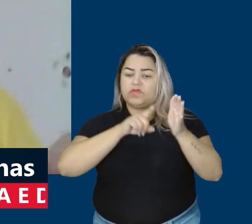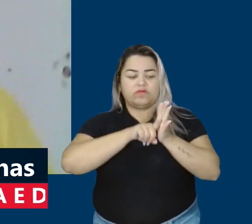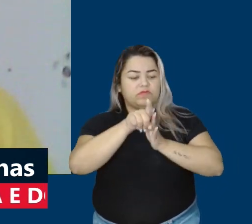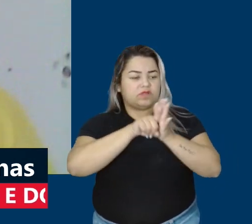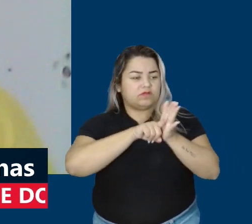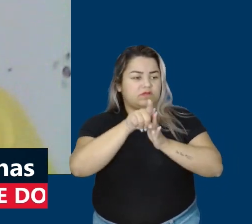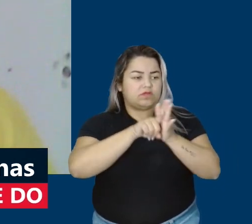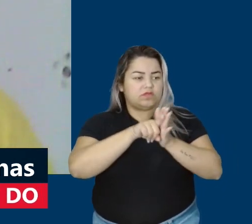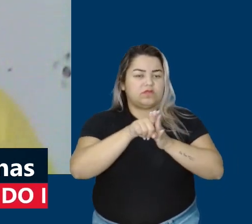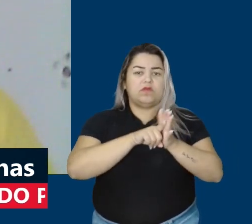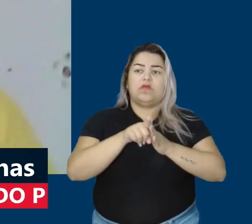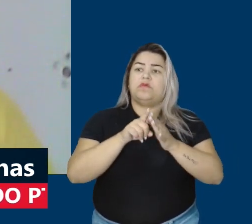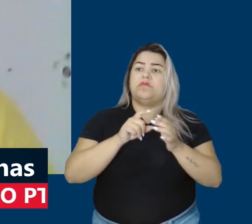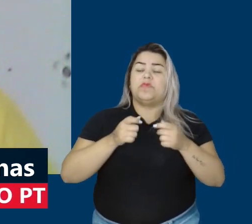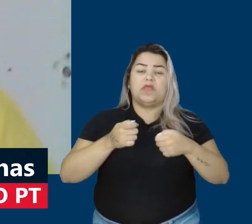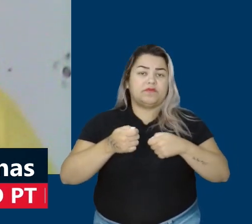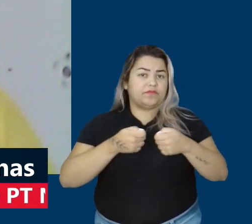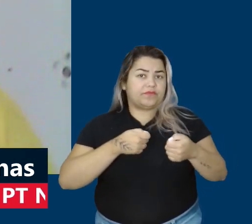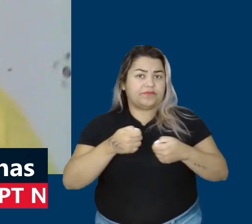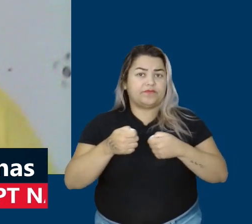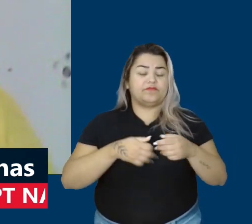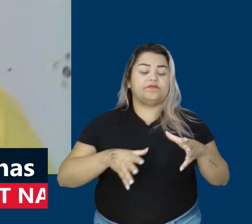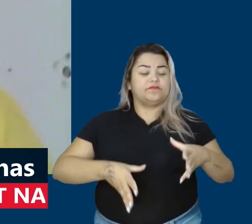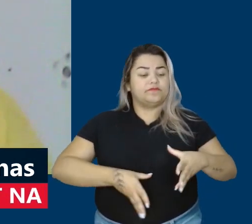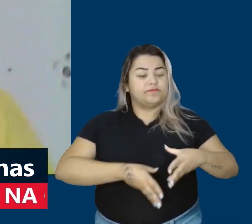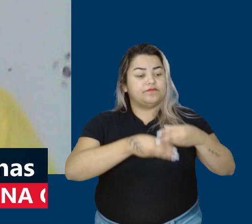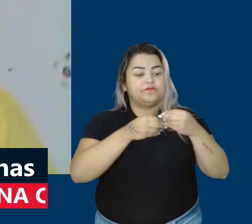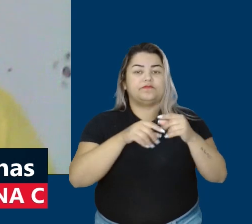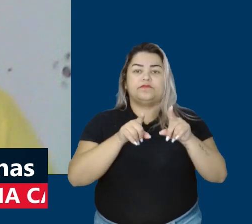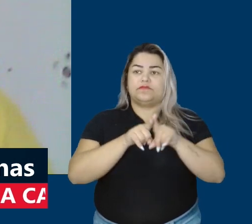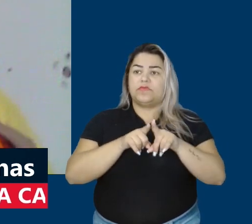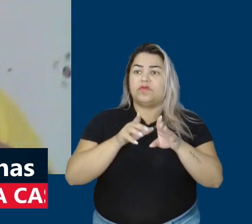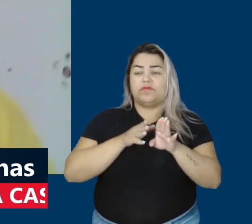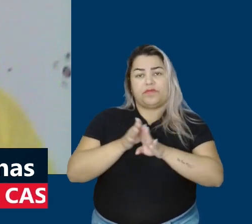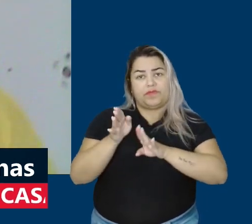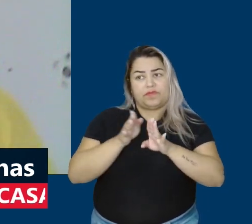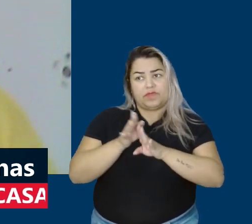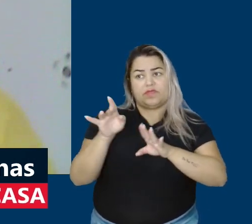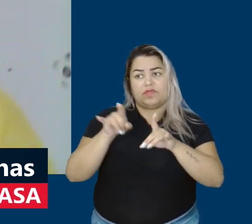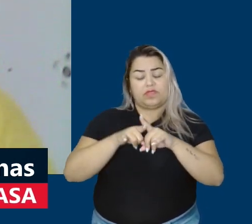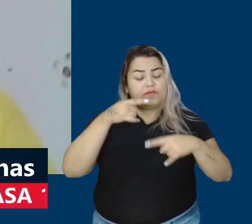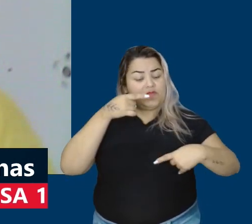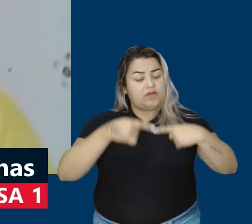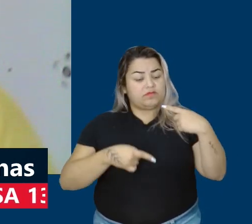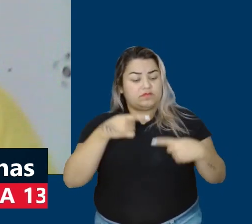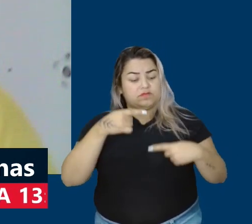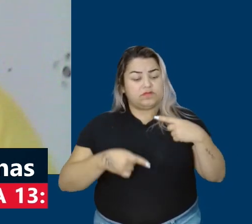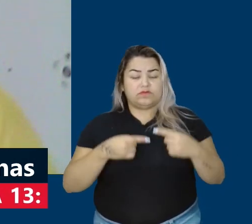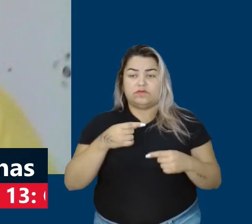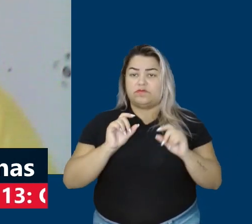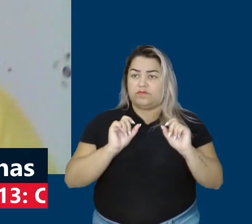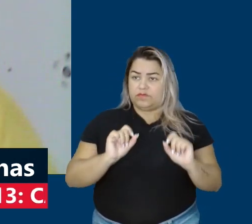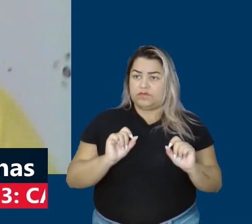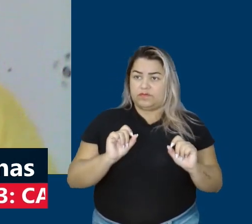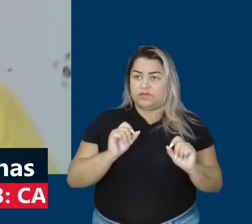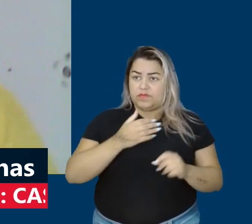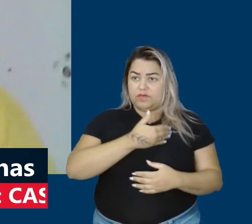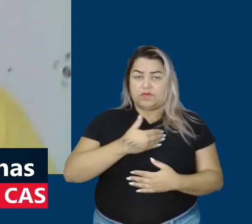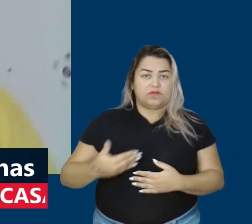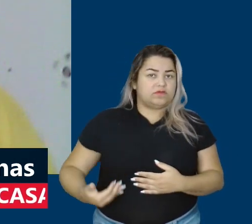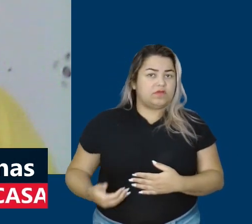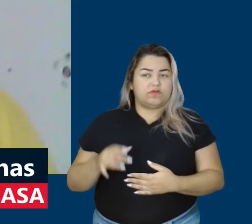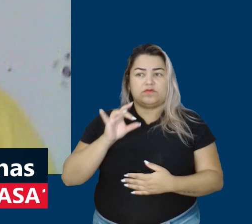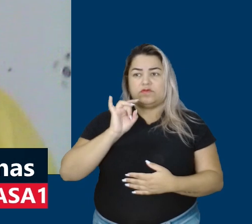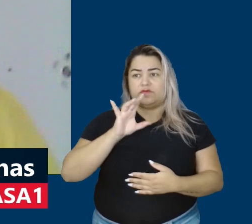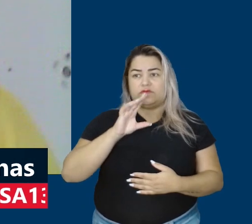planejar, de elaborar, de colocar em implantação e monitoramento das políticas públicas para não